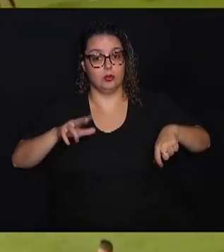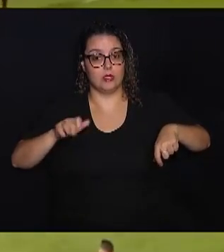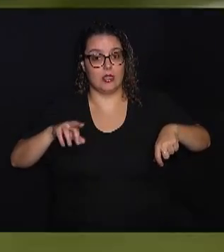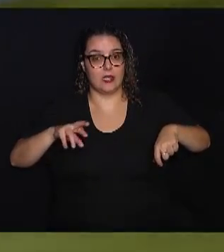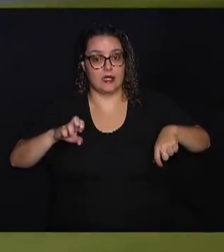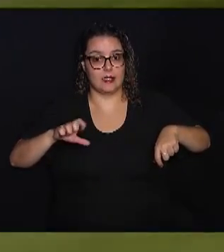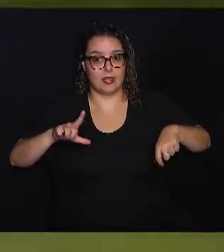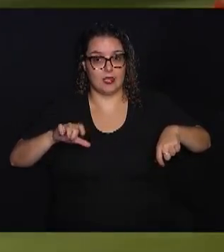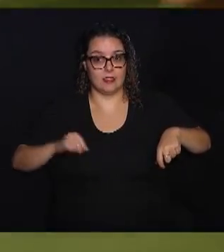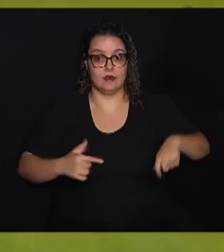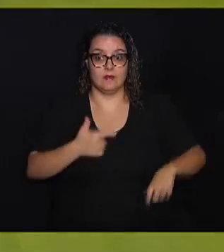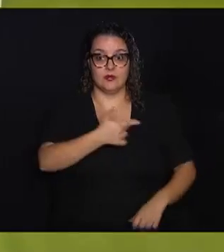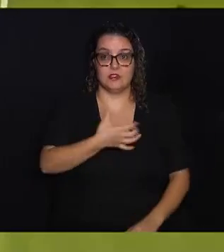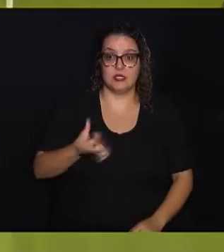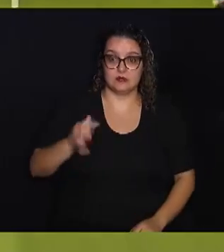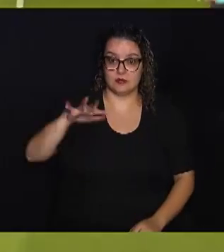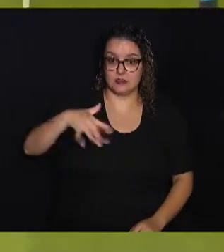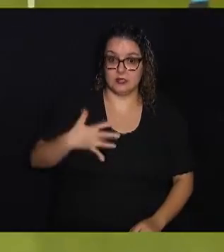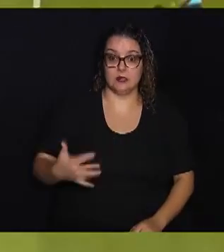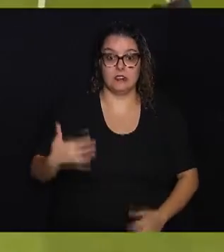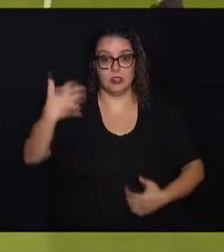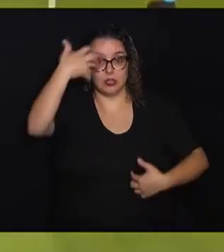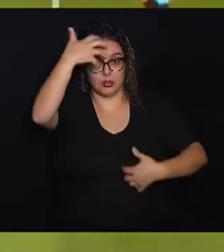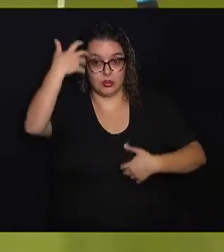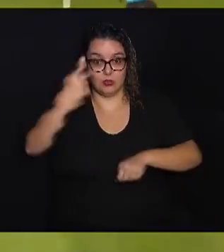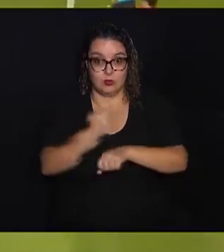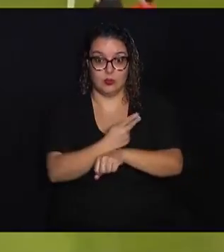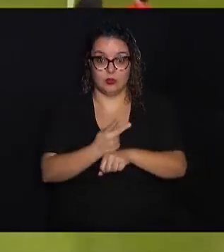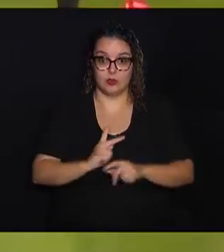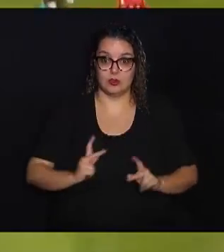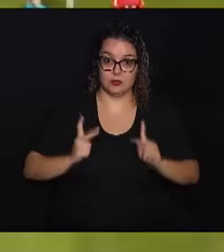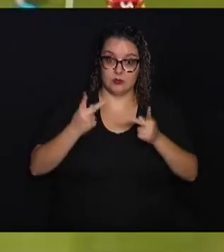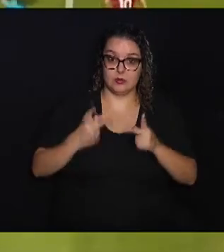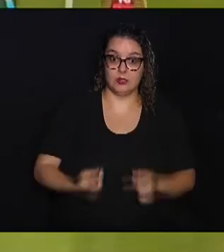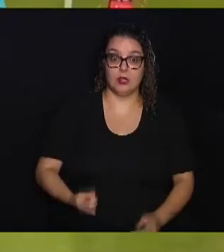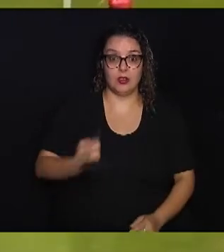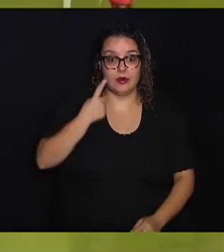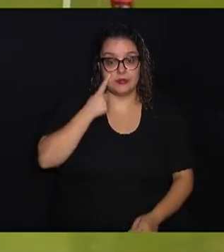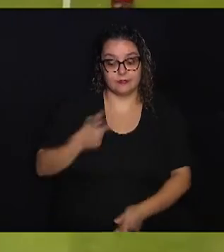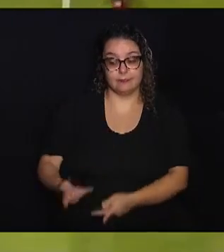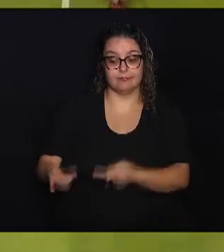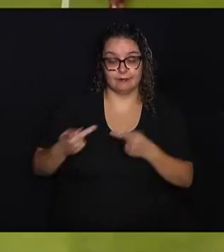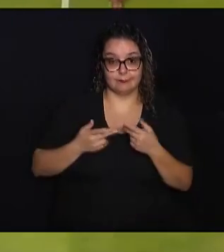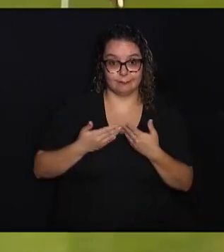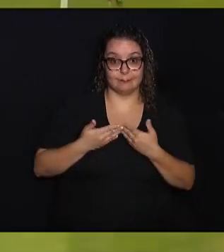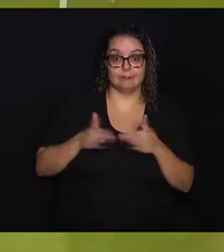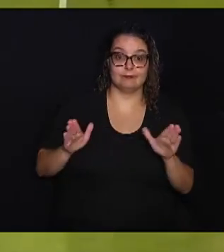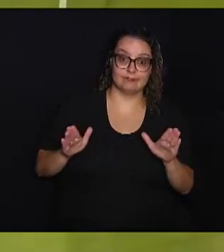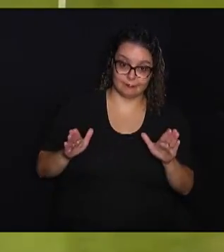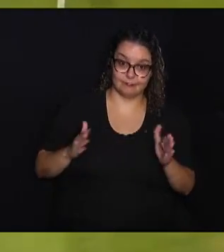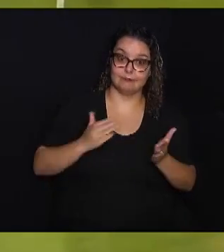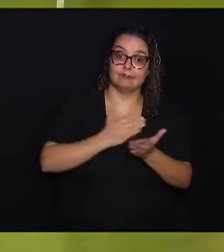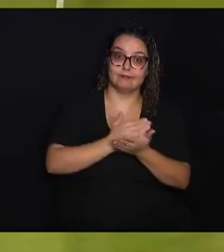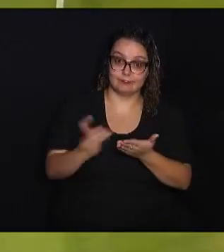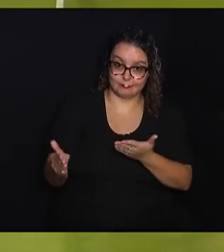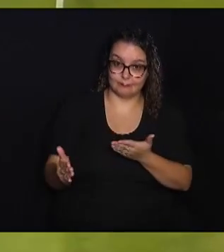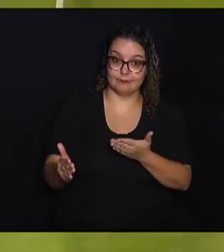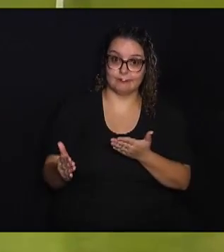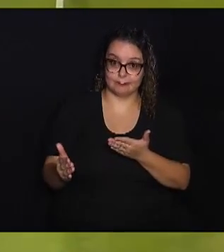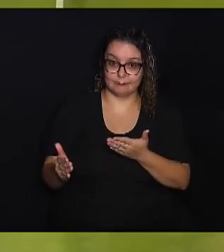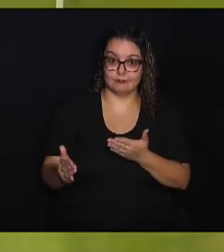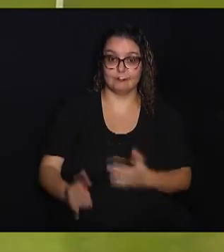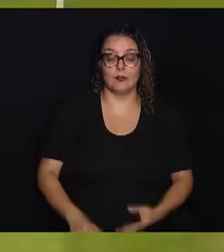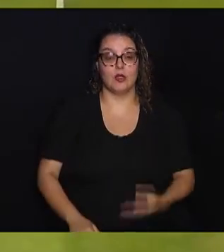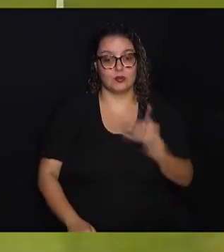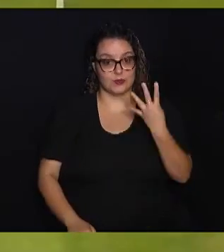26ª rodada da Série B. A Macaca, em busca da vitória, viu os visitantes abrirem o placar logo no início do jogo, aos